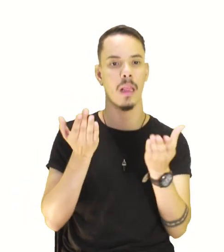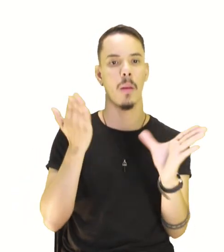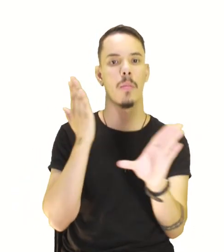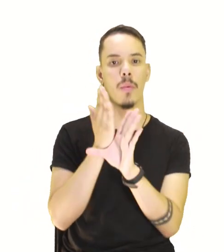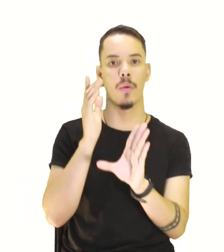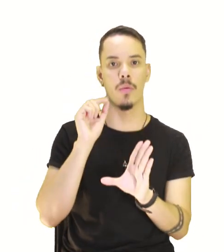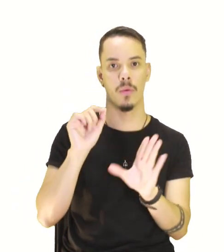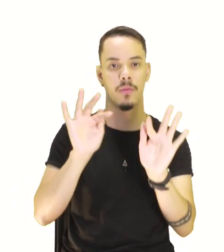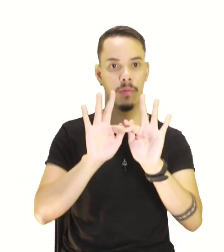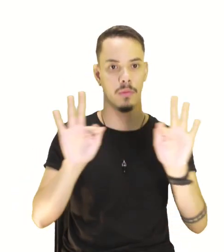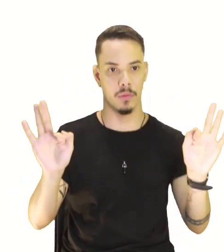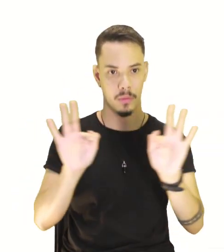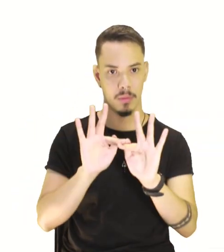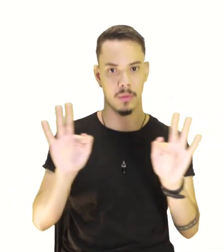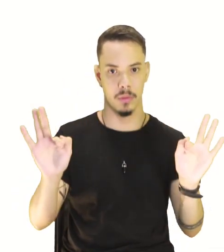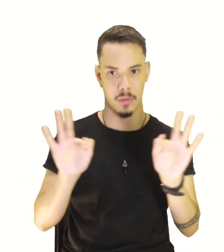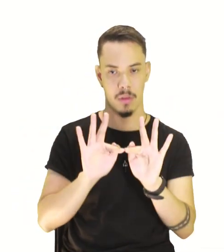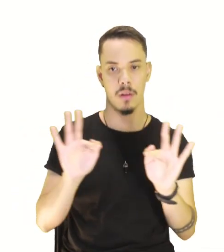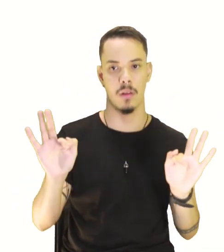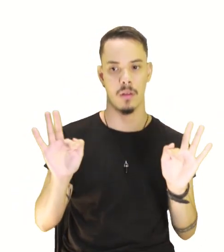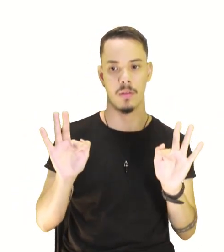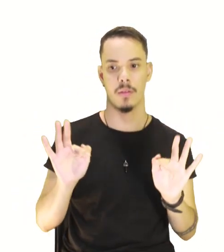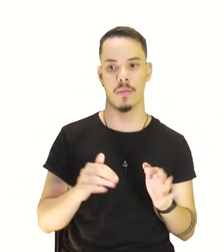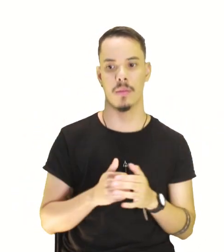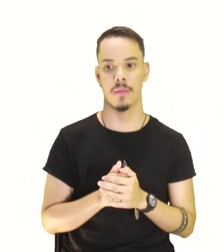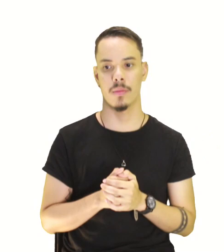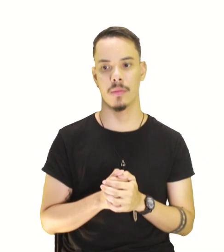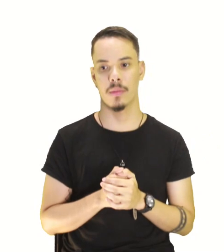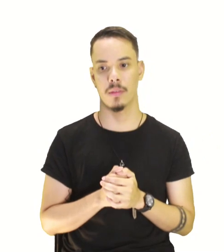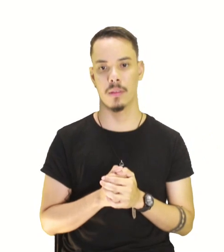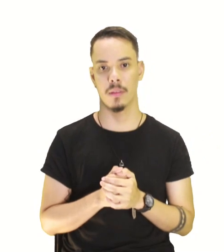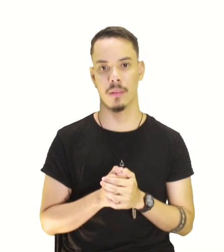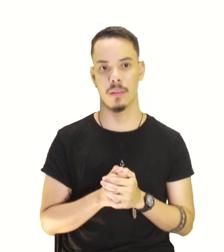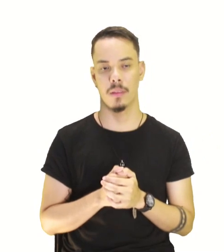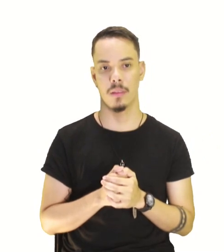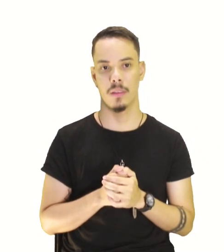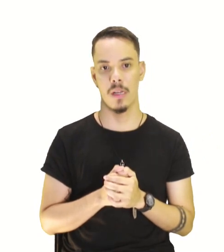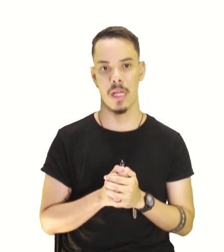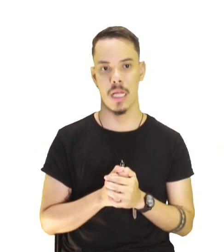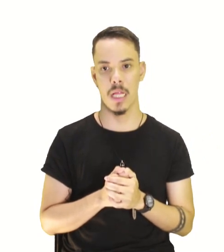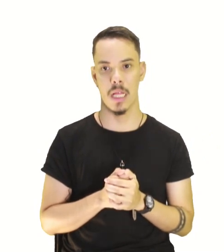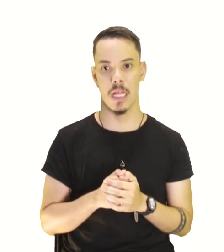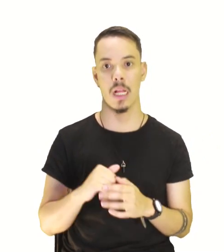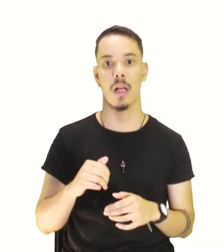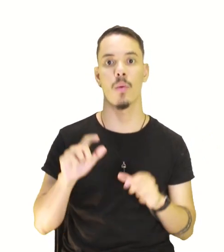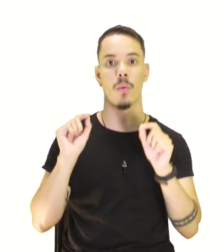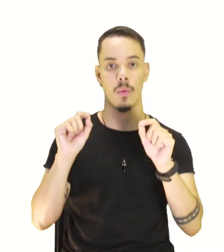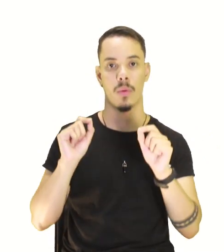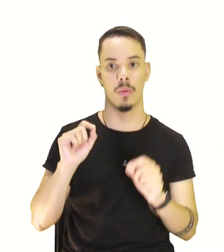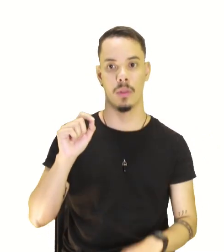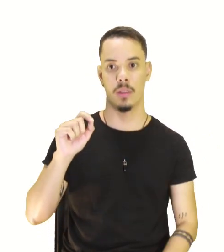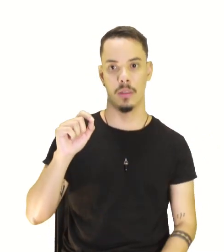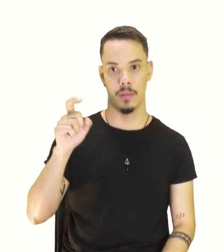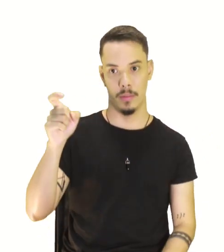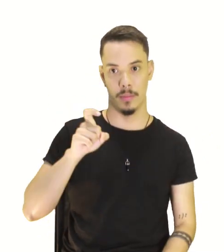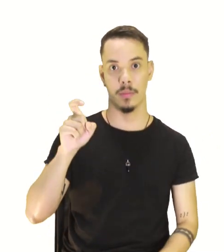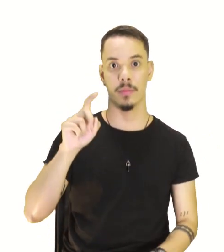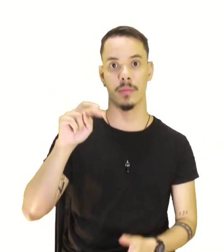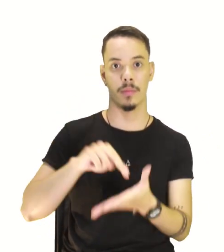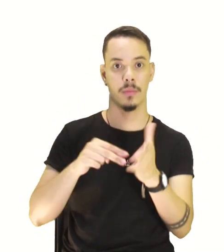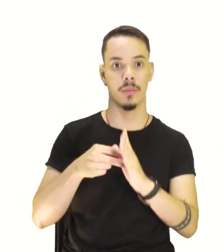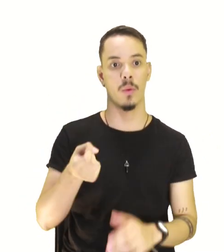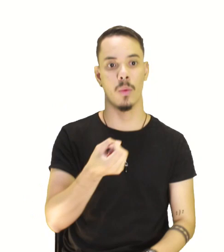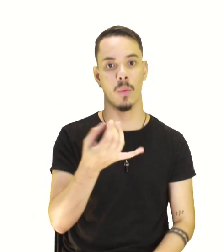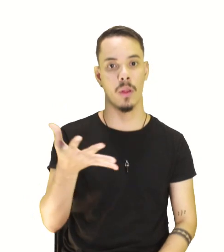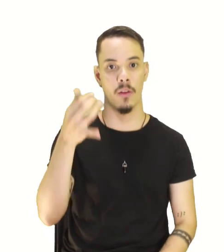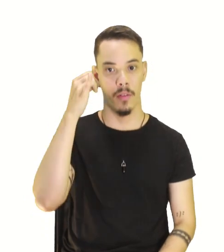da função f de x igual a 5 vezes x, trabalhando na média, não é isso? Onde x é a quantidade de vacas e o f